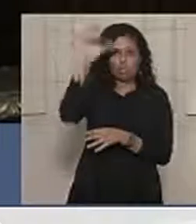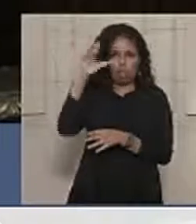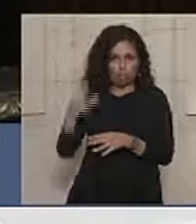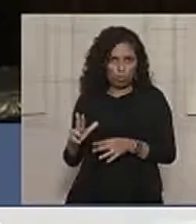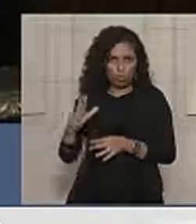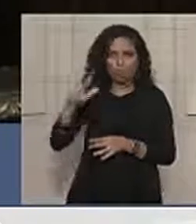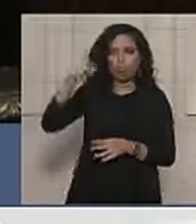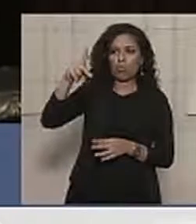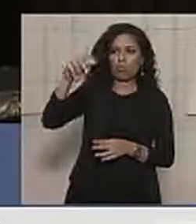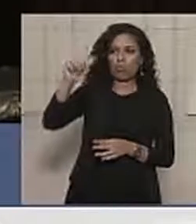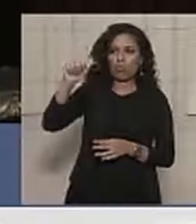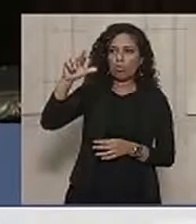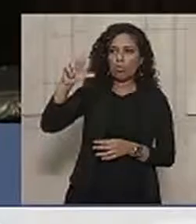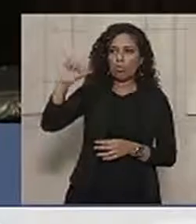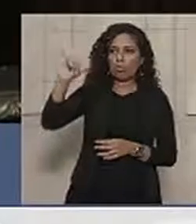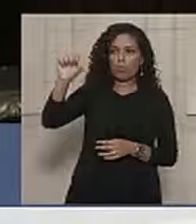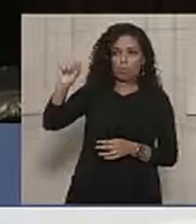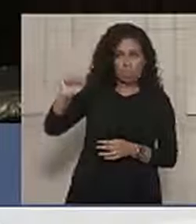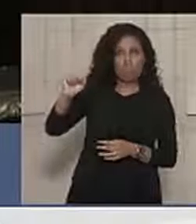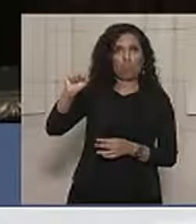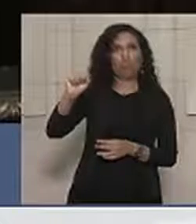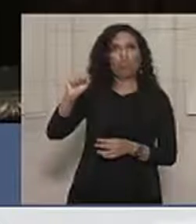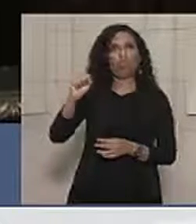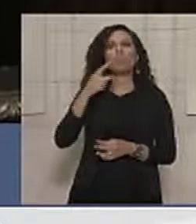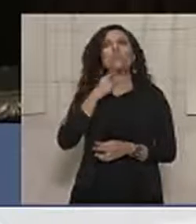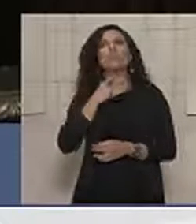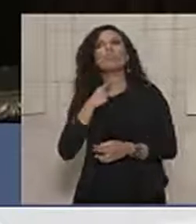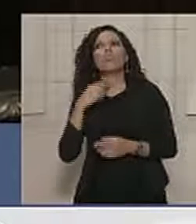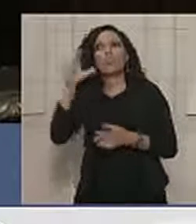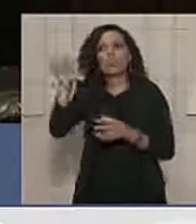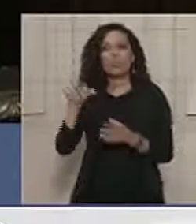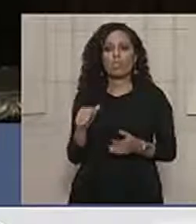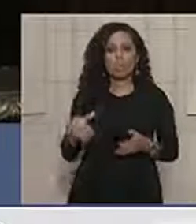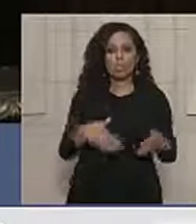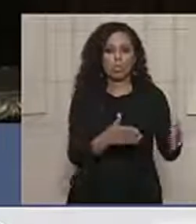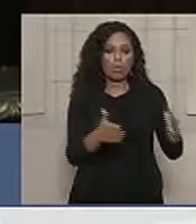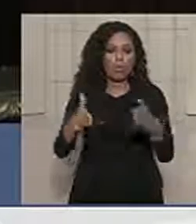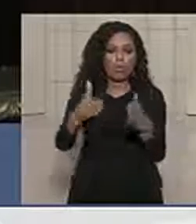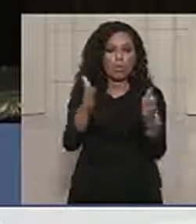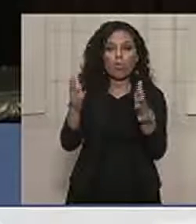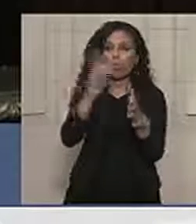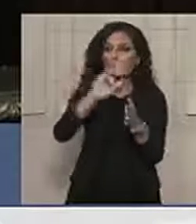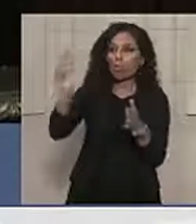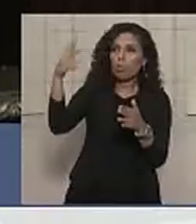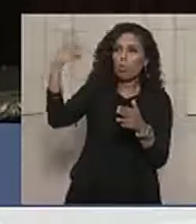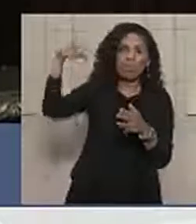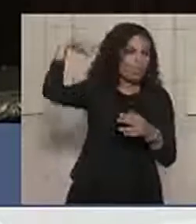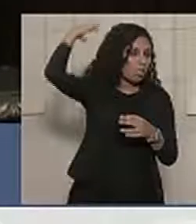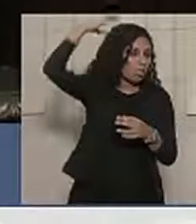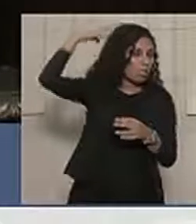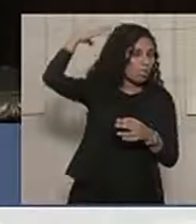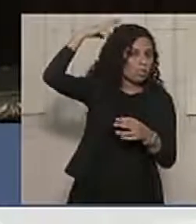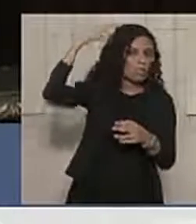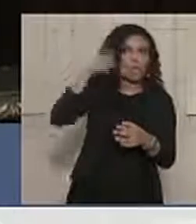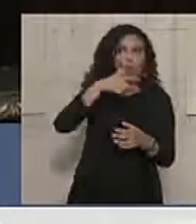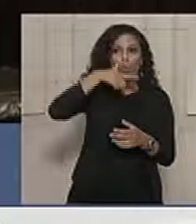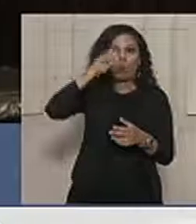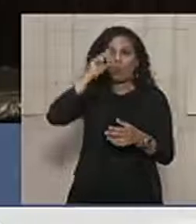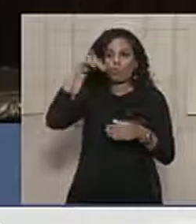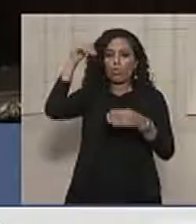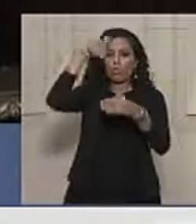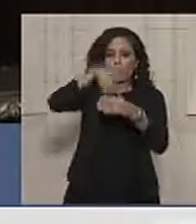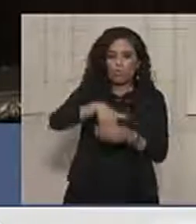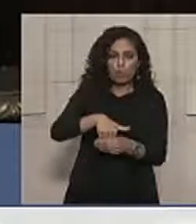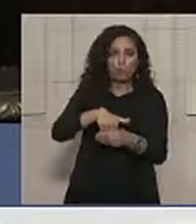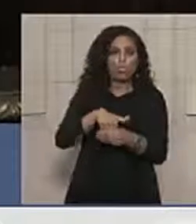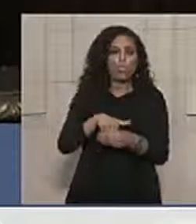esquerda parisiense, da Câmara da cidade de Paris, e foi votada ontem pela manhã, a